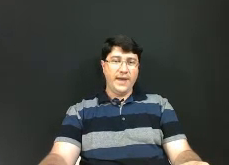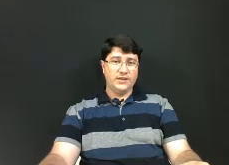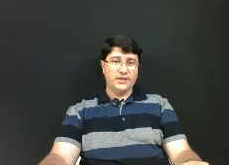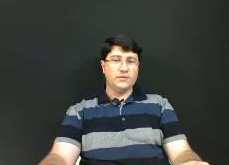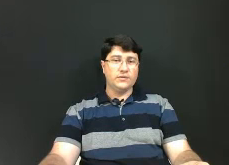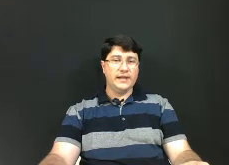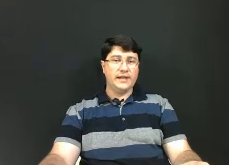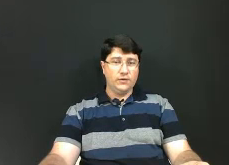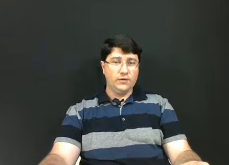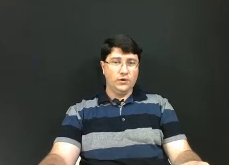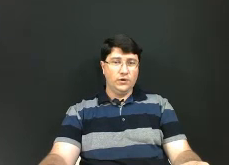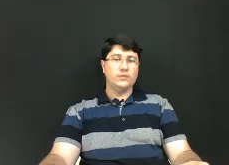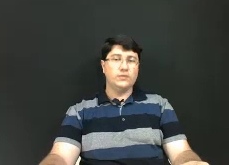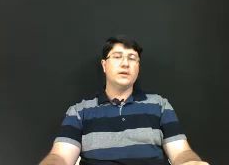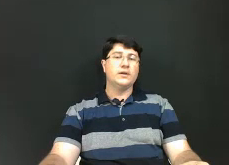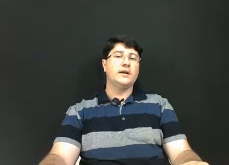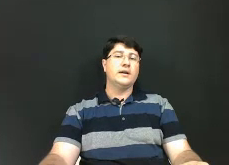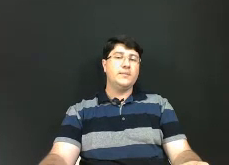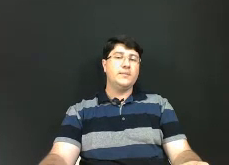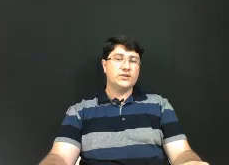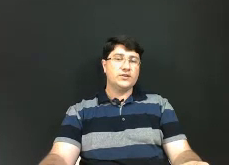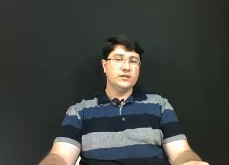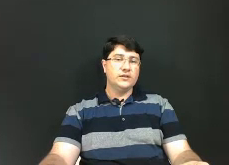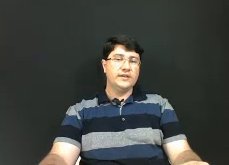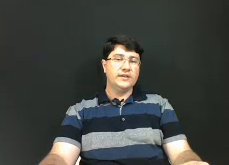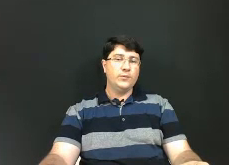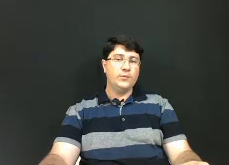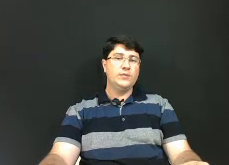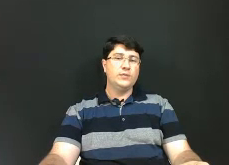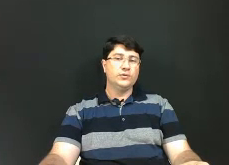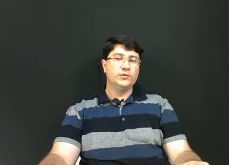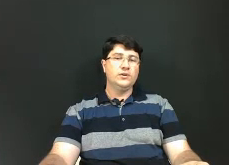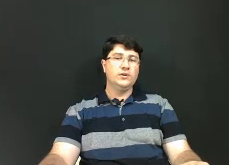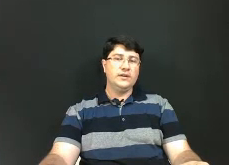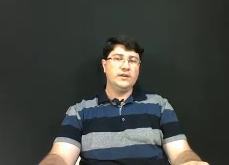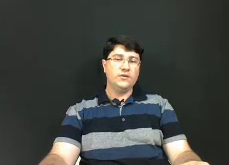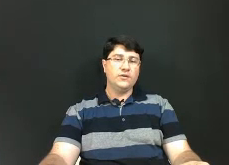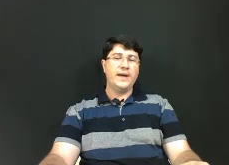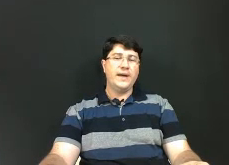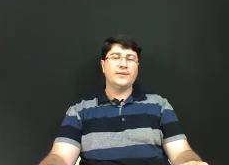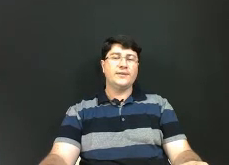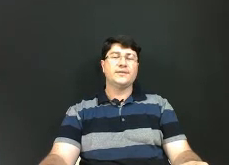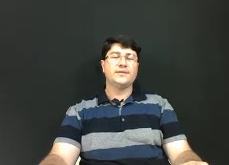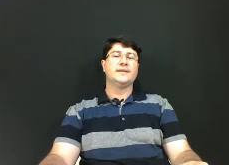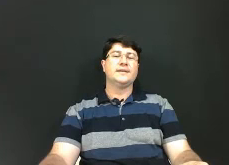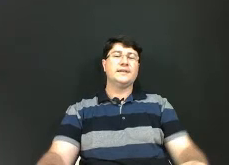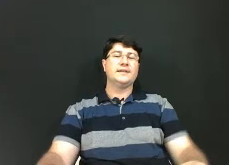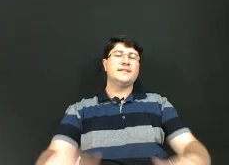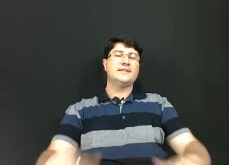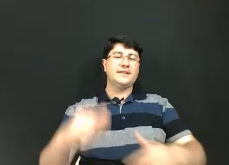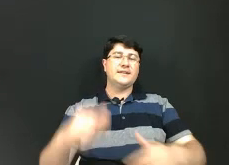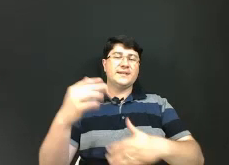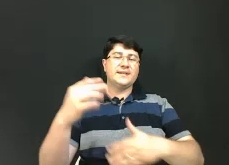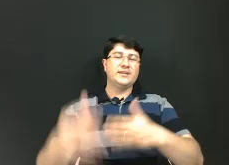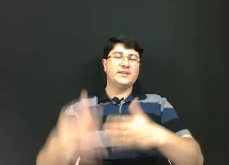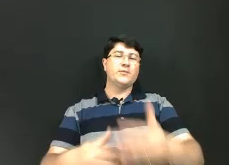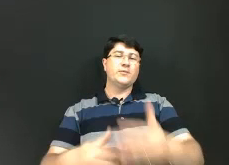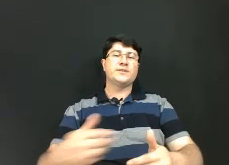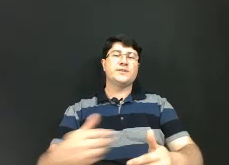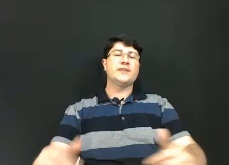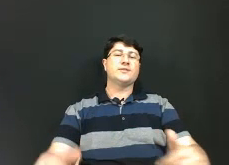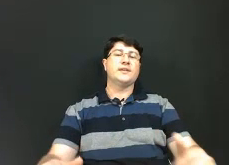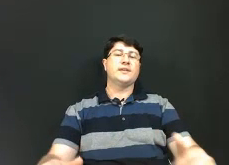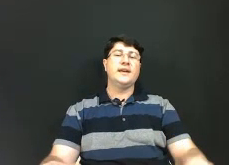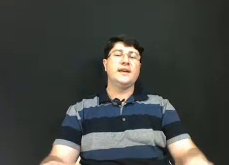O médico, ele era gordo. E passando o tempo, ele mudou e ficou magro. Quer dizer, passando o